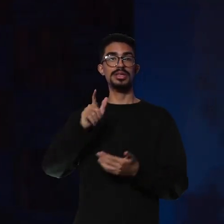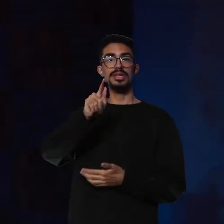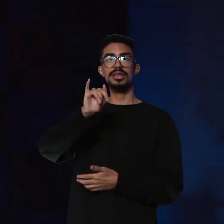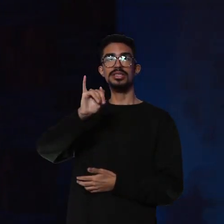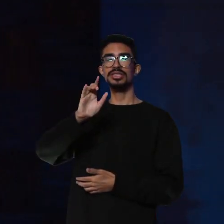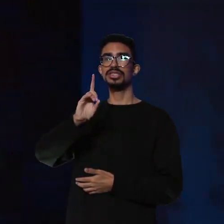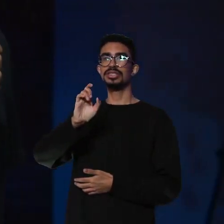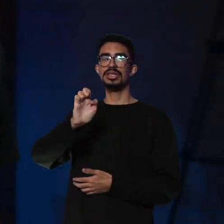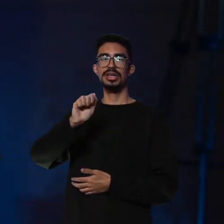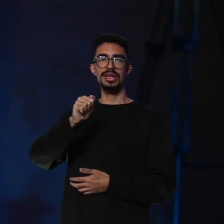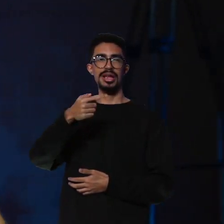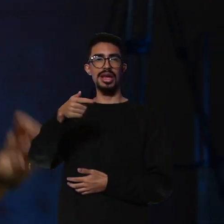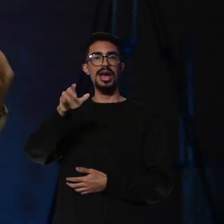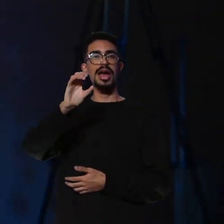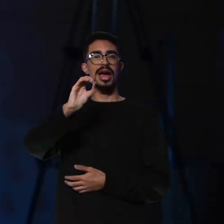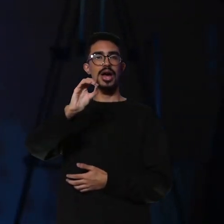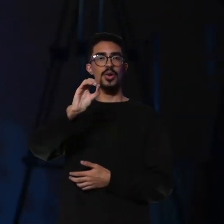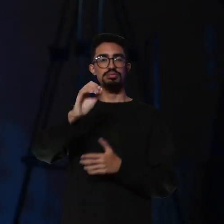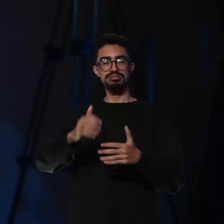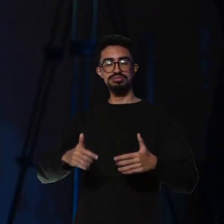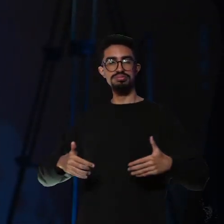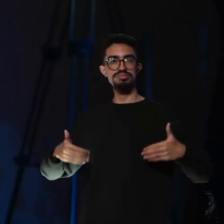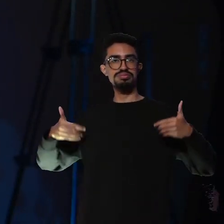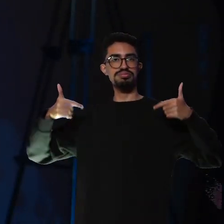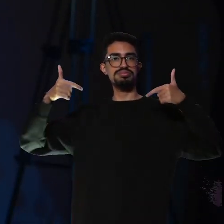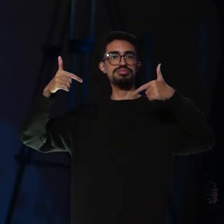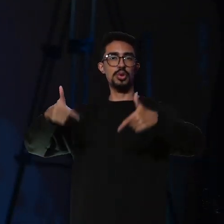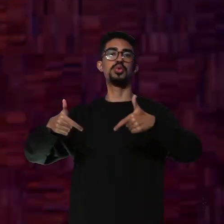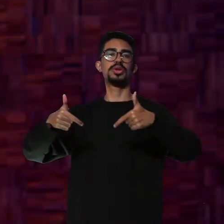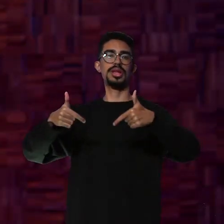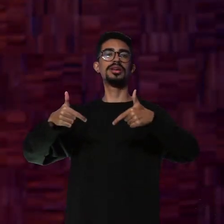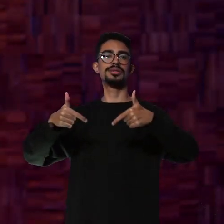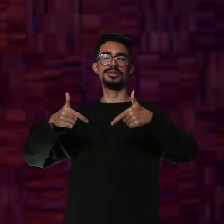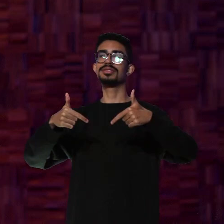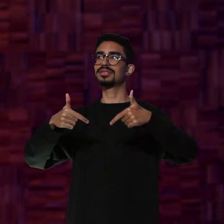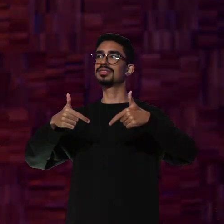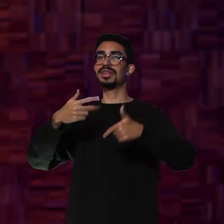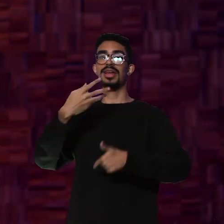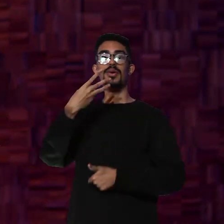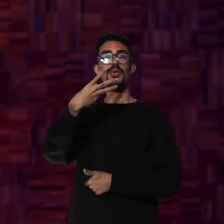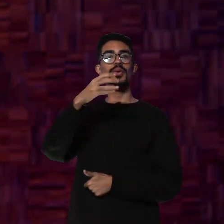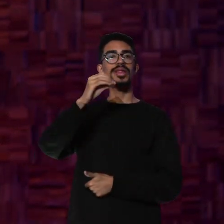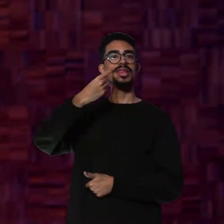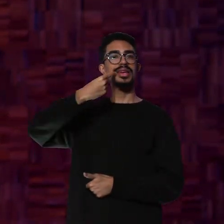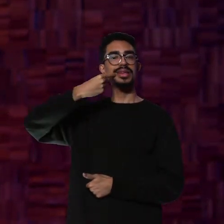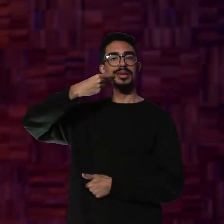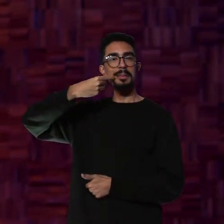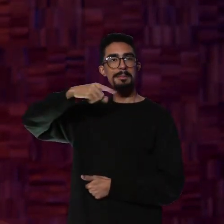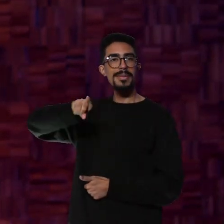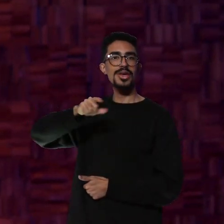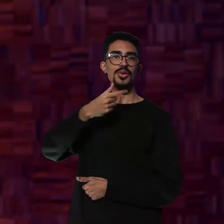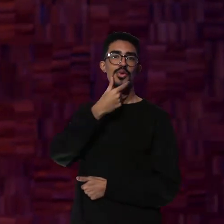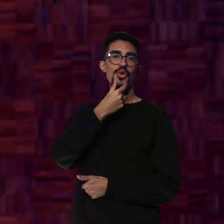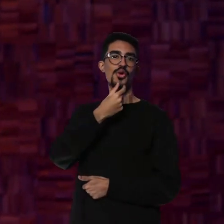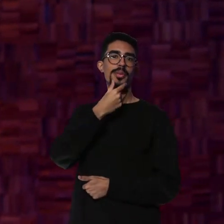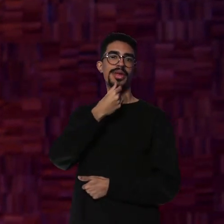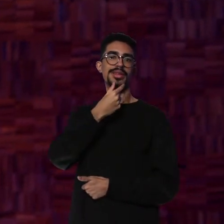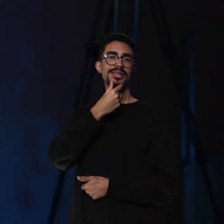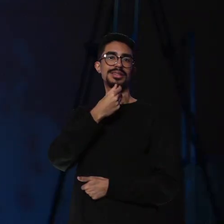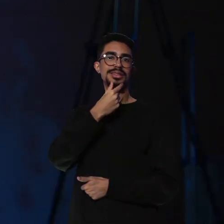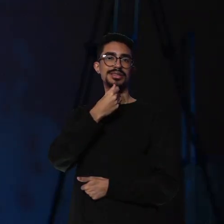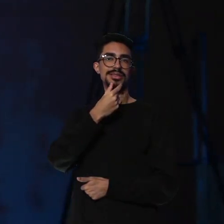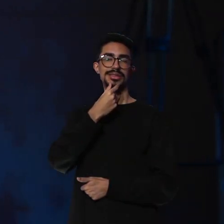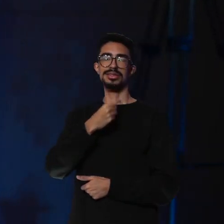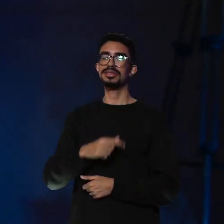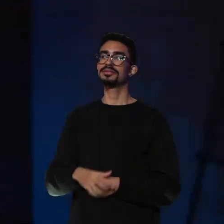filtro. Dos 30 mil sobra 300, que não dava para nada, humanamente falando. Essa é a verdade. Dos